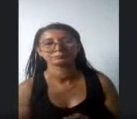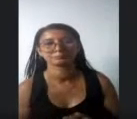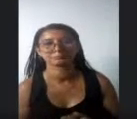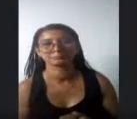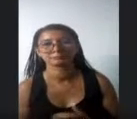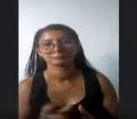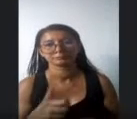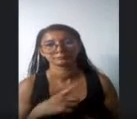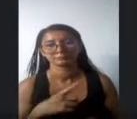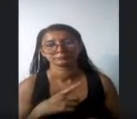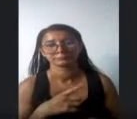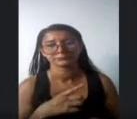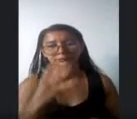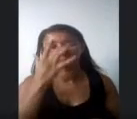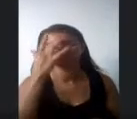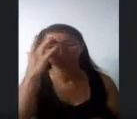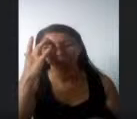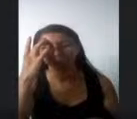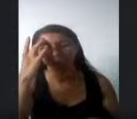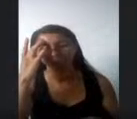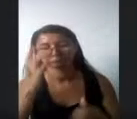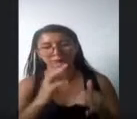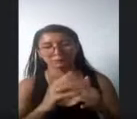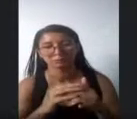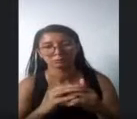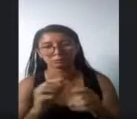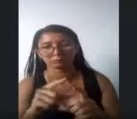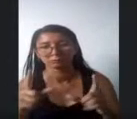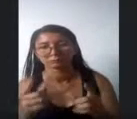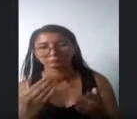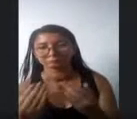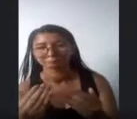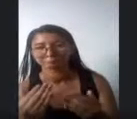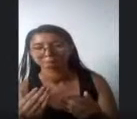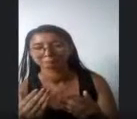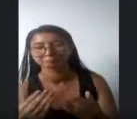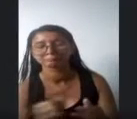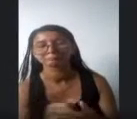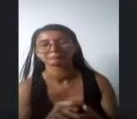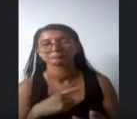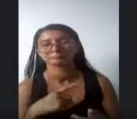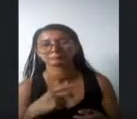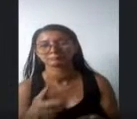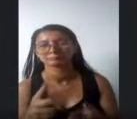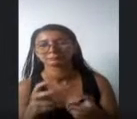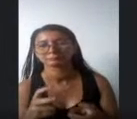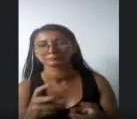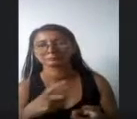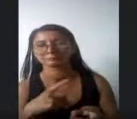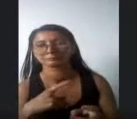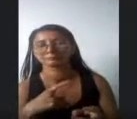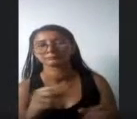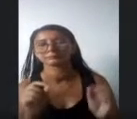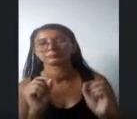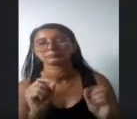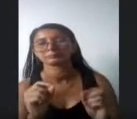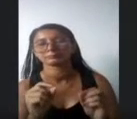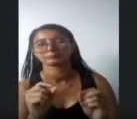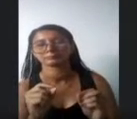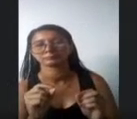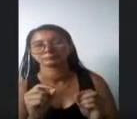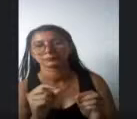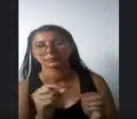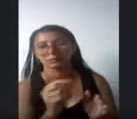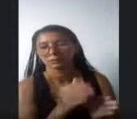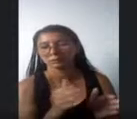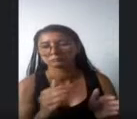expositores dessa tarde. Vou começar aí de volta com Joana, com Kécio e com Ana, mas assim, acho que a gente destacar, né, no processo de tentar finalizar esse